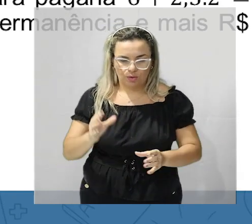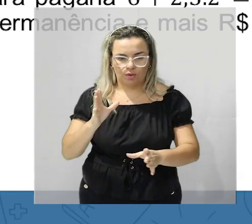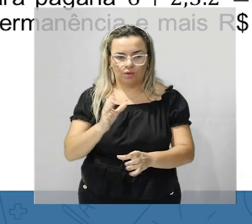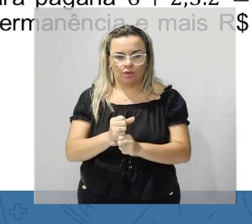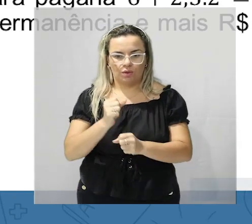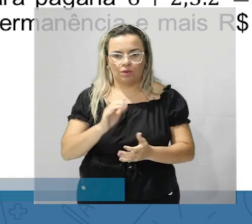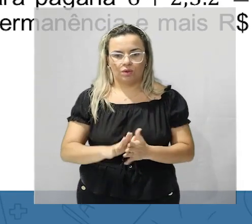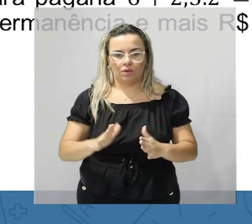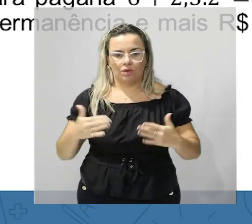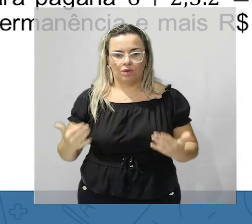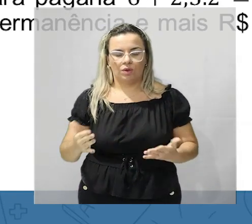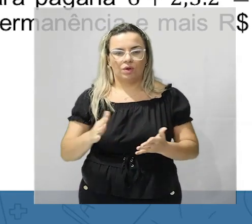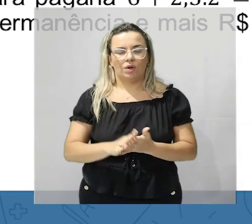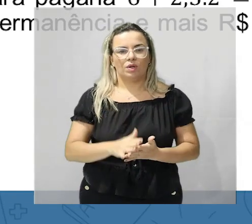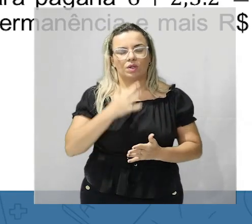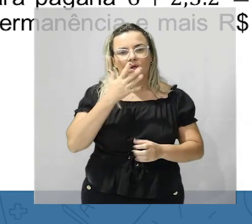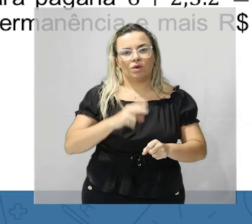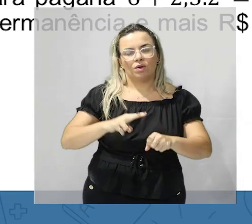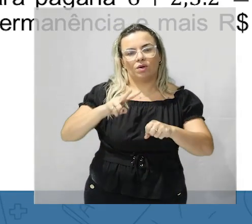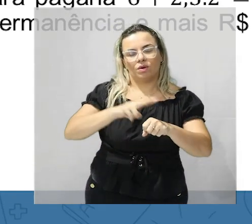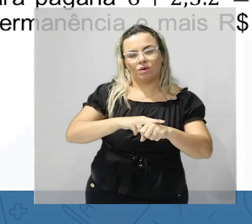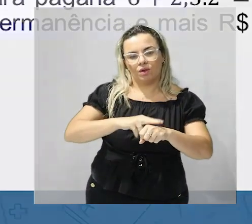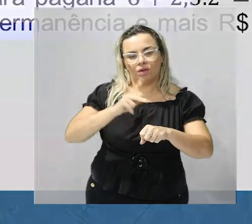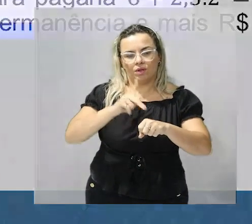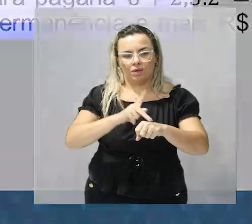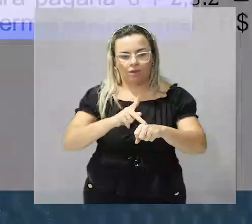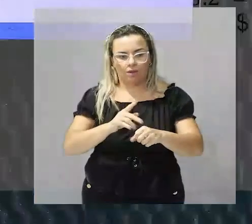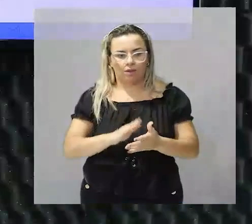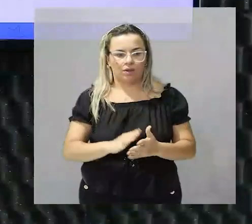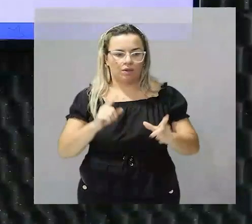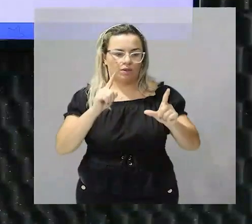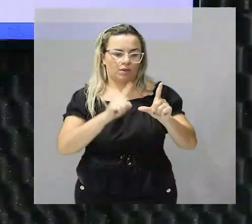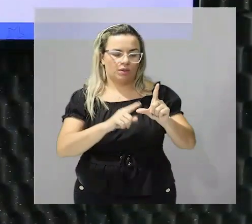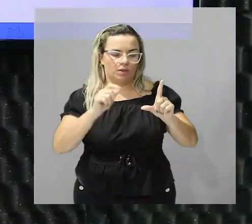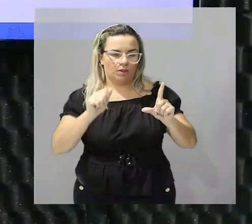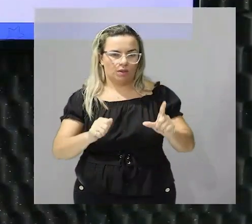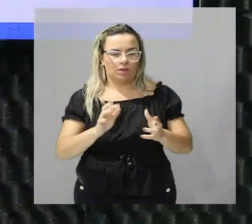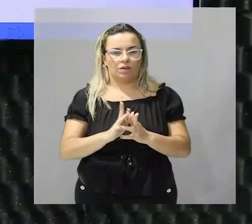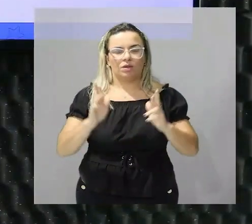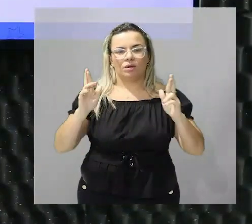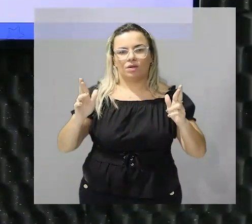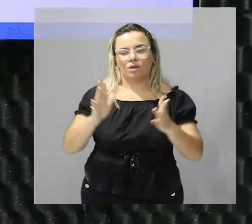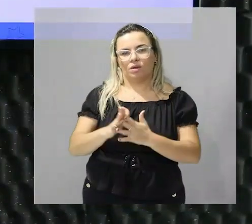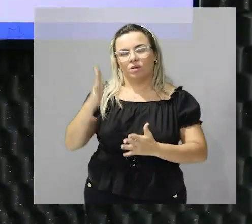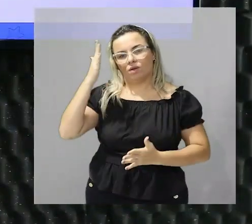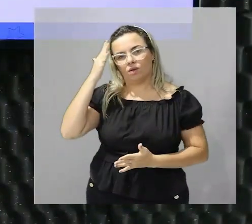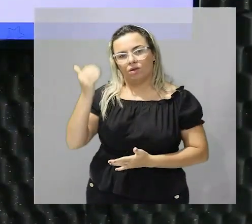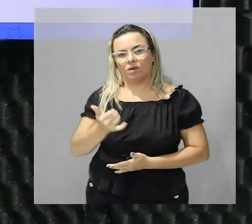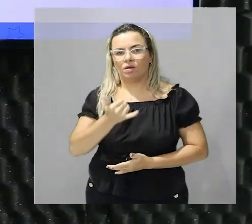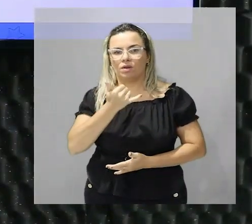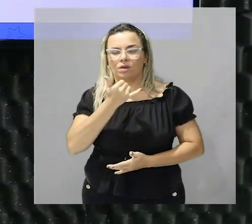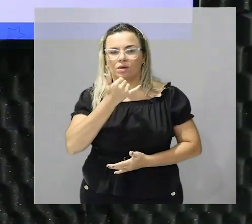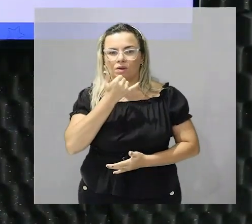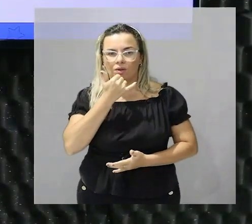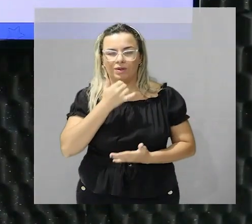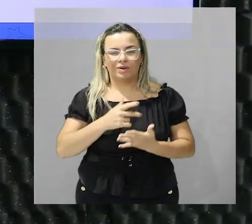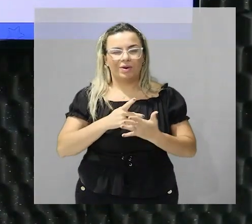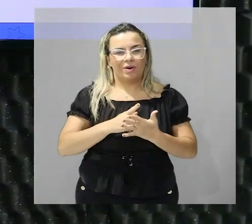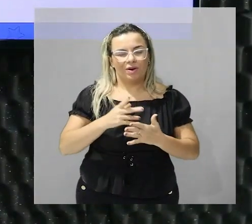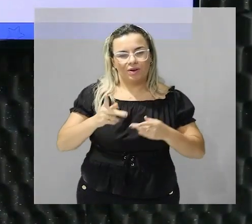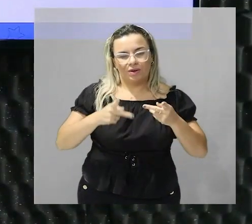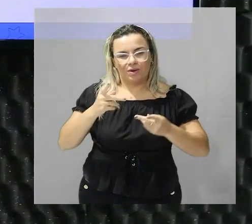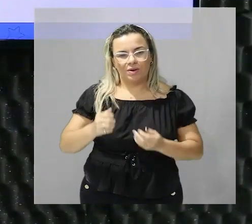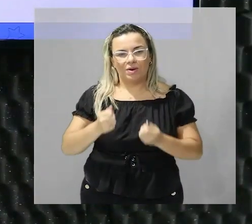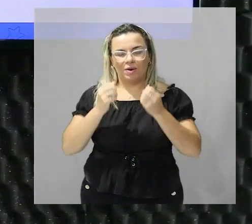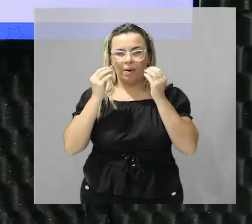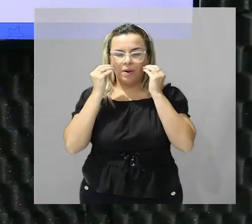verde e preto, e o nosso gabarito está lá na letra A, tá? Espero que vocês tenham compreendido. Desculpa aí o meu equívoco. Beijão para vocês e até a